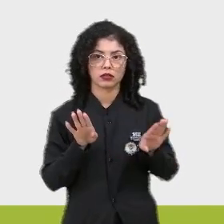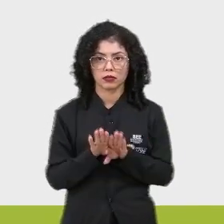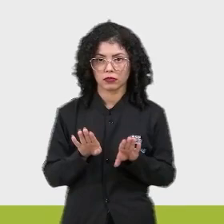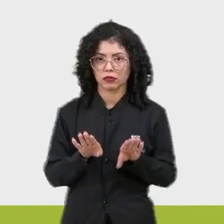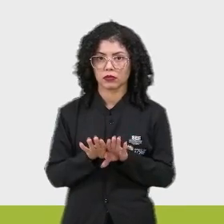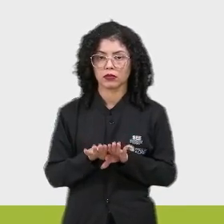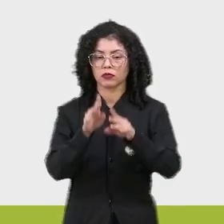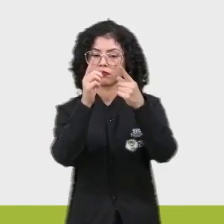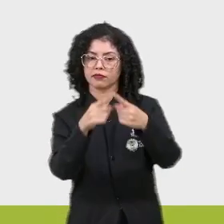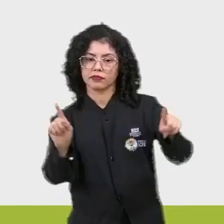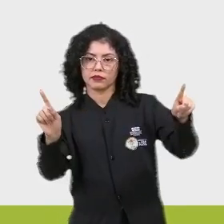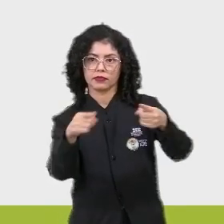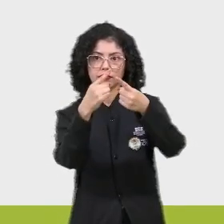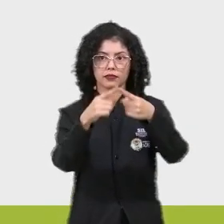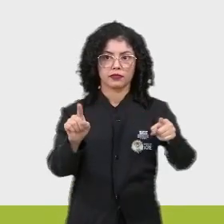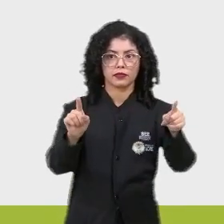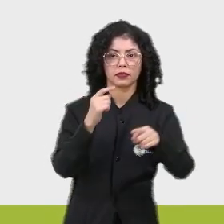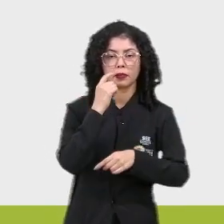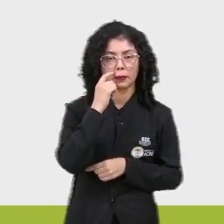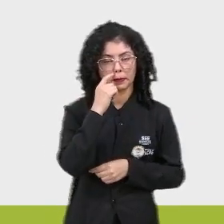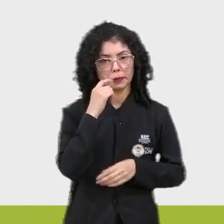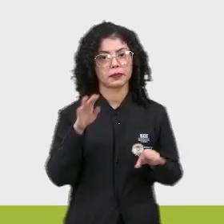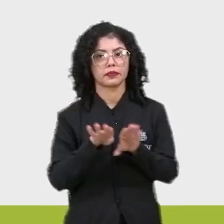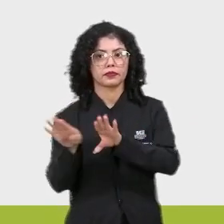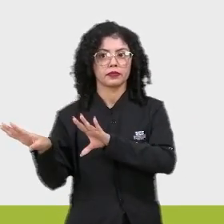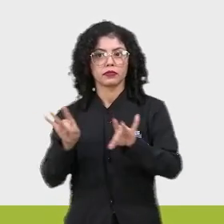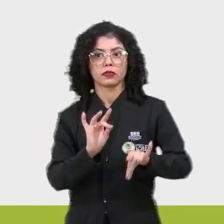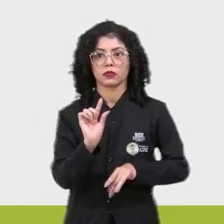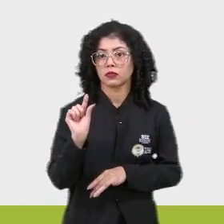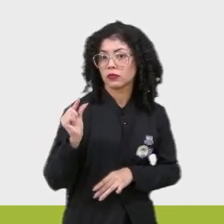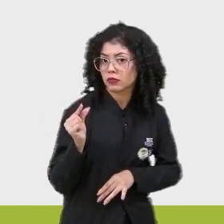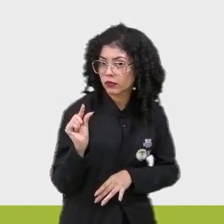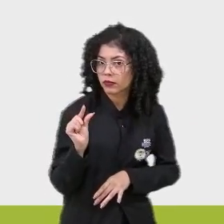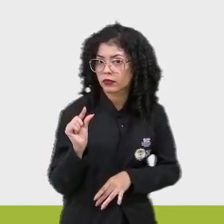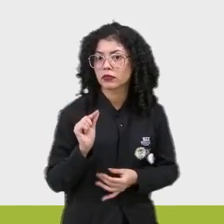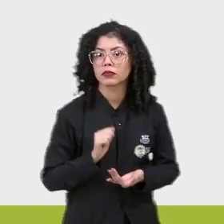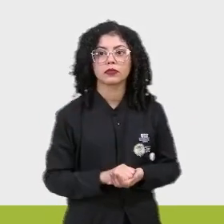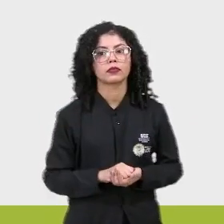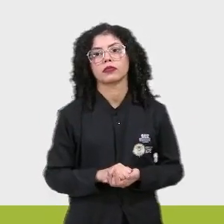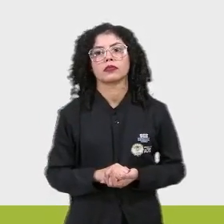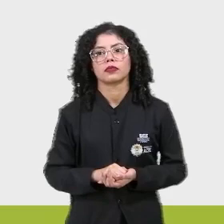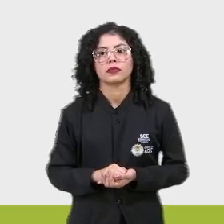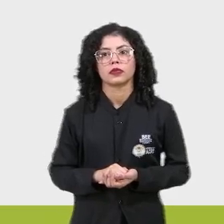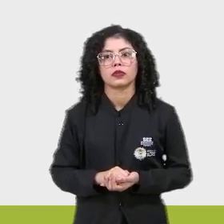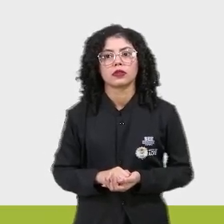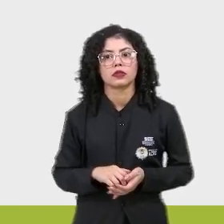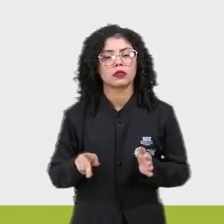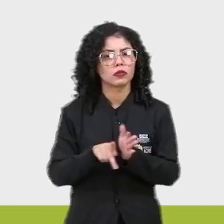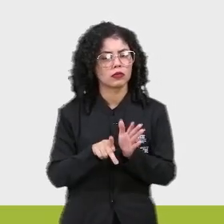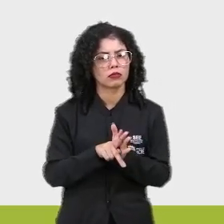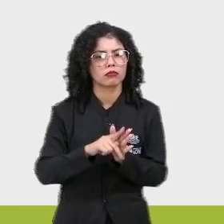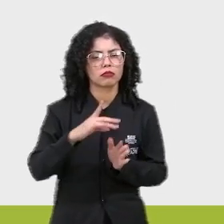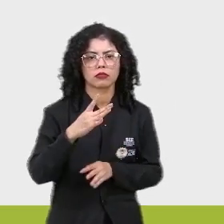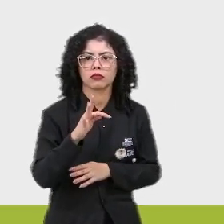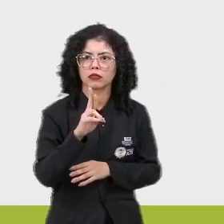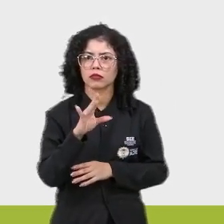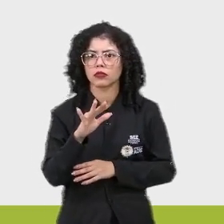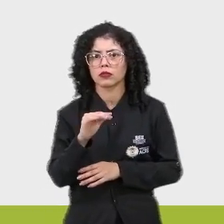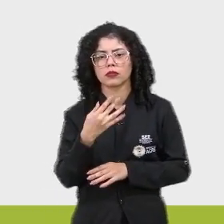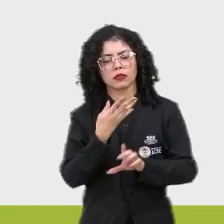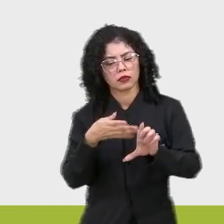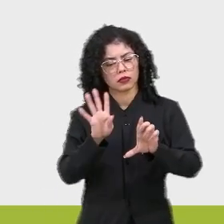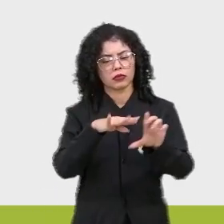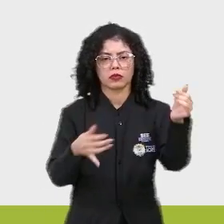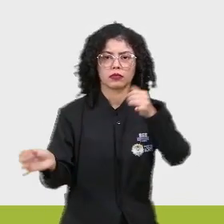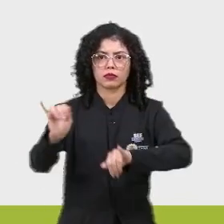era músico. Então, ele trouxe aí um pouquinho, tá? Desse contexto para a tabela